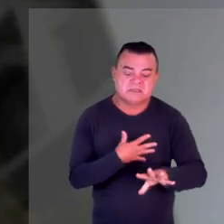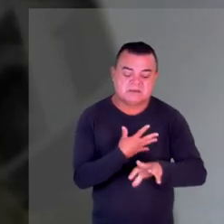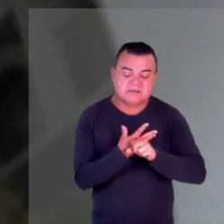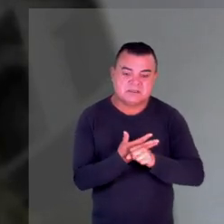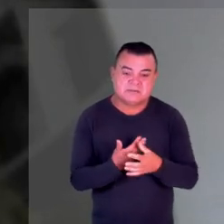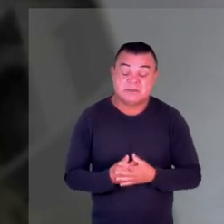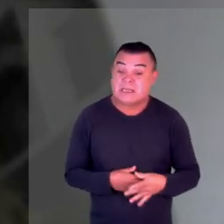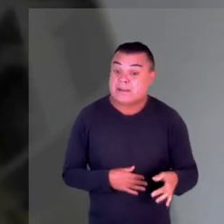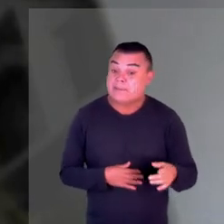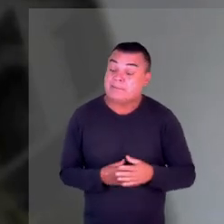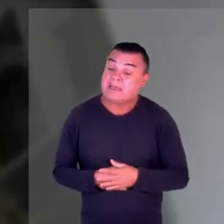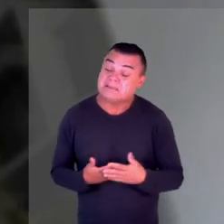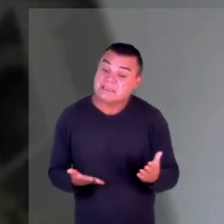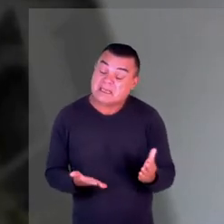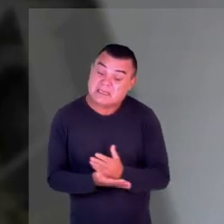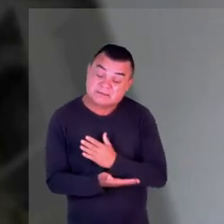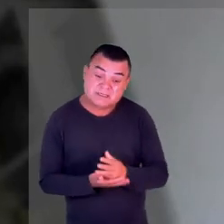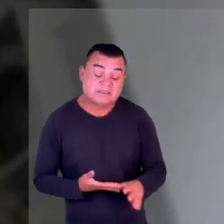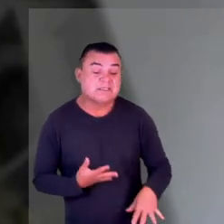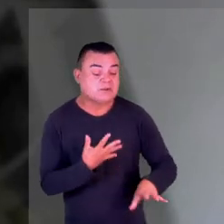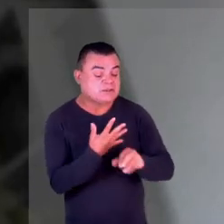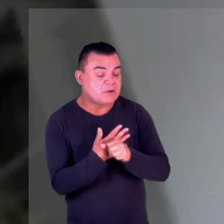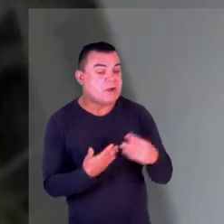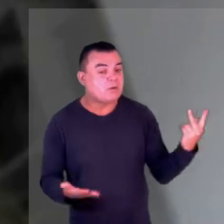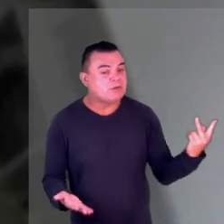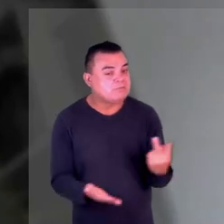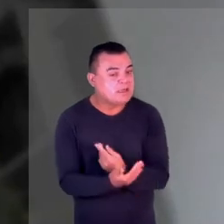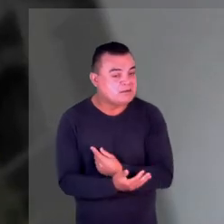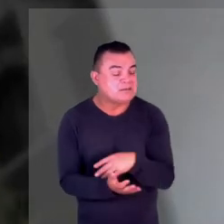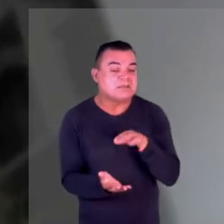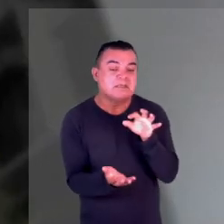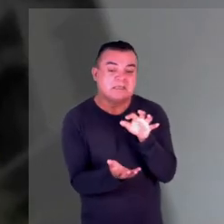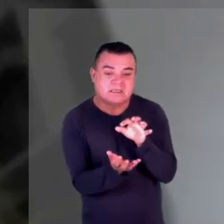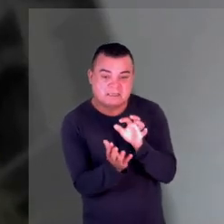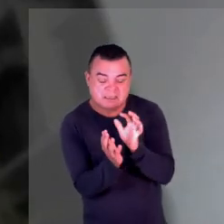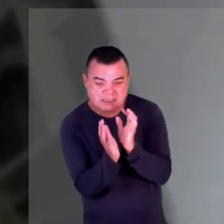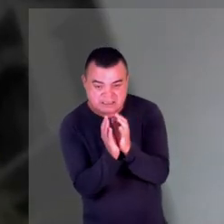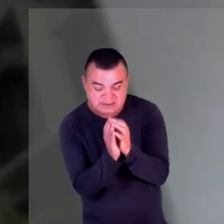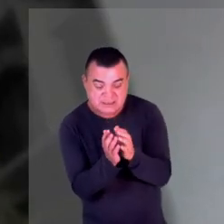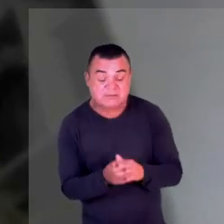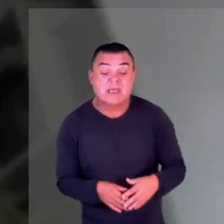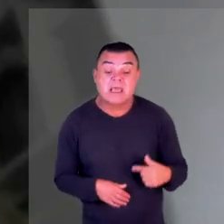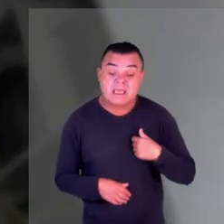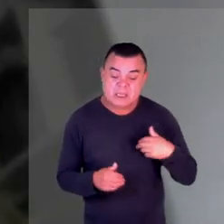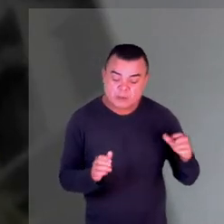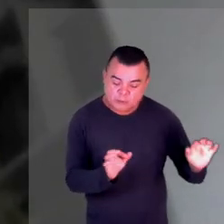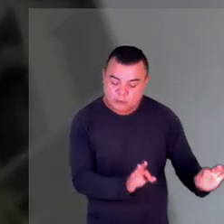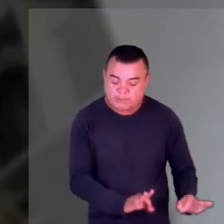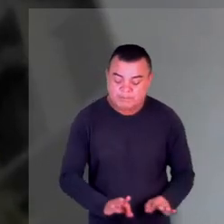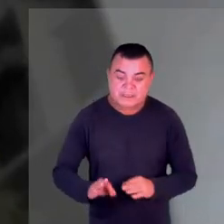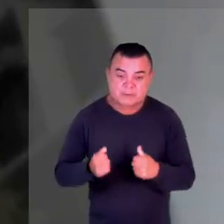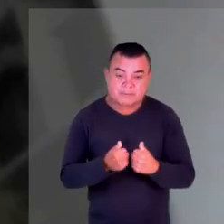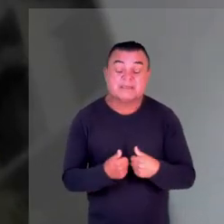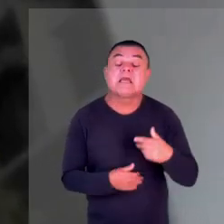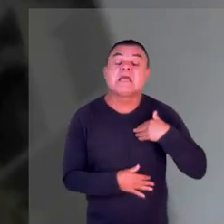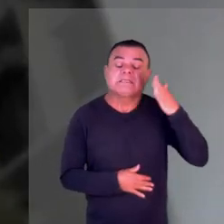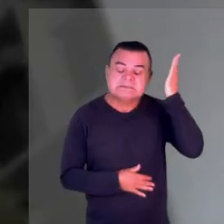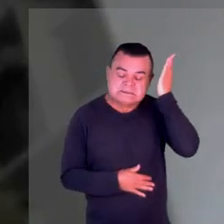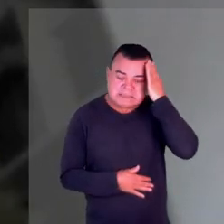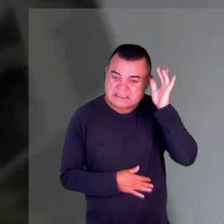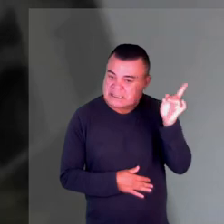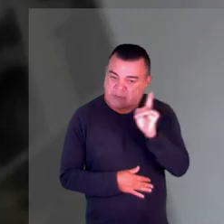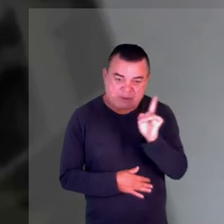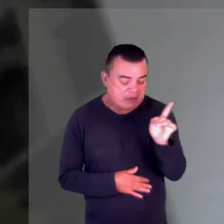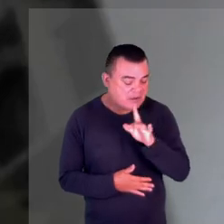das adoções muitas vezes acontece em Recife eu acompanho de perto e sei que isso não é verdade e nós temos aqui algumas políticas estamos trabalhando